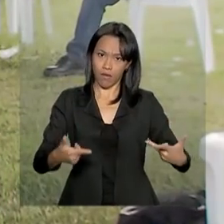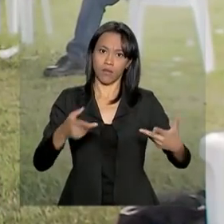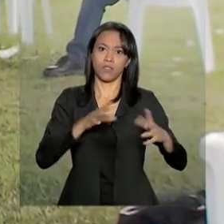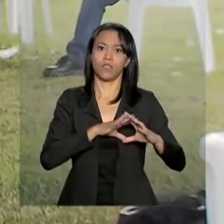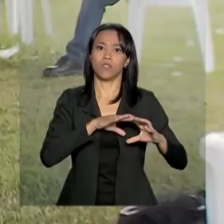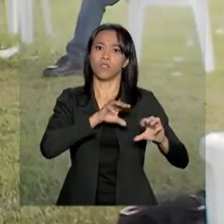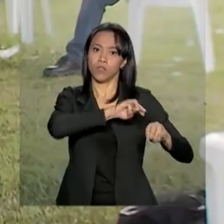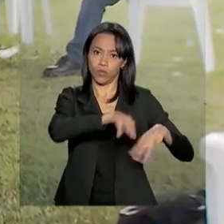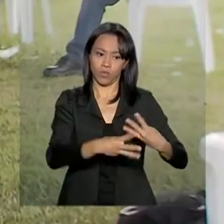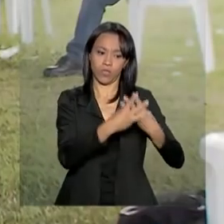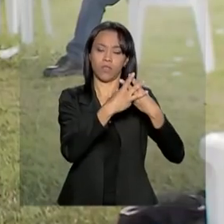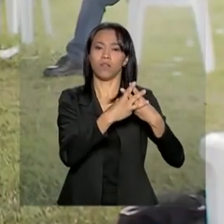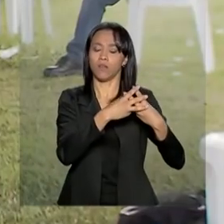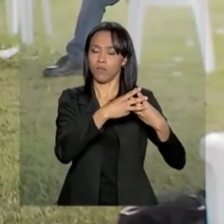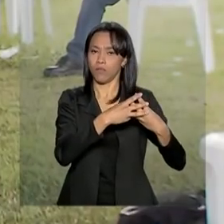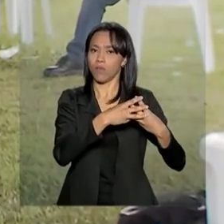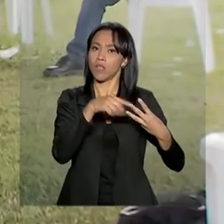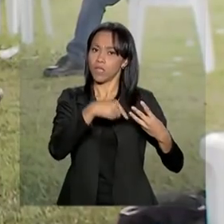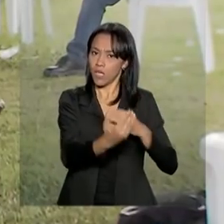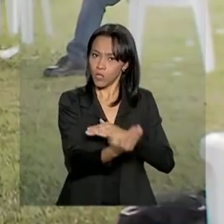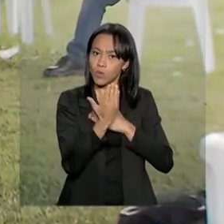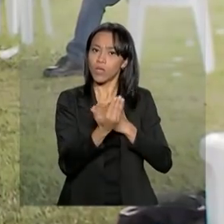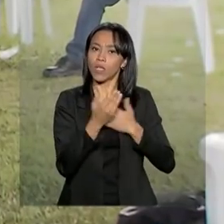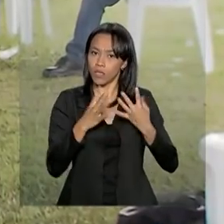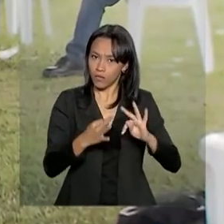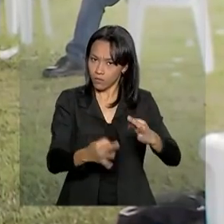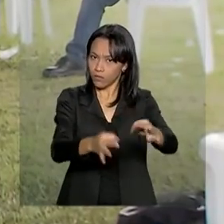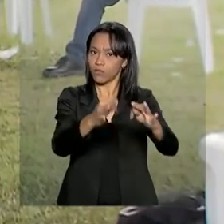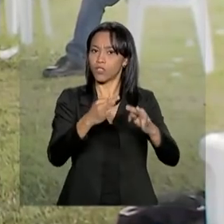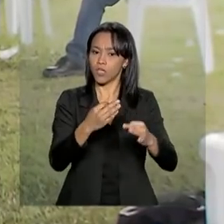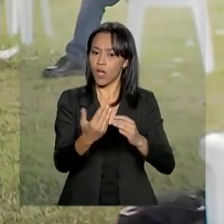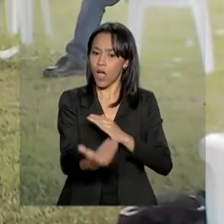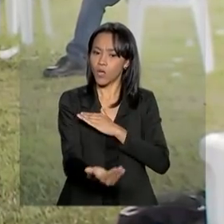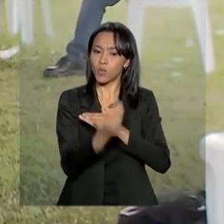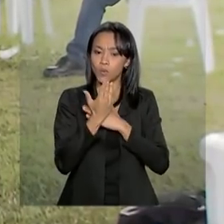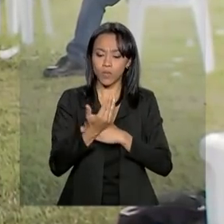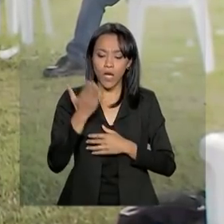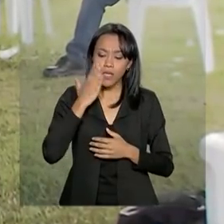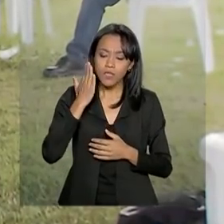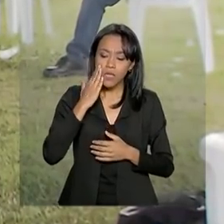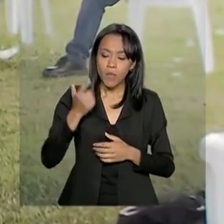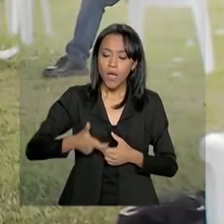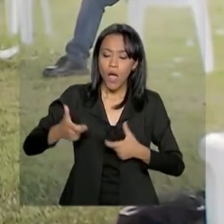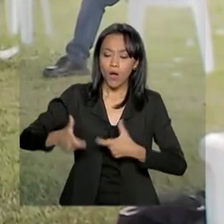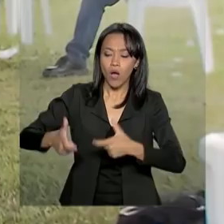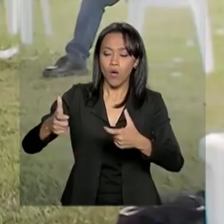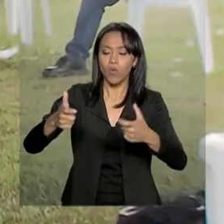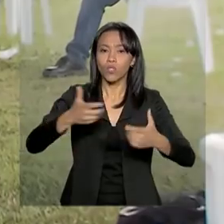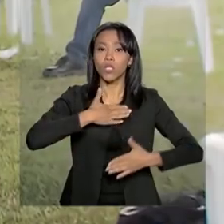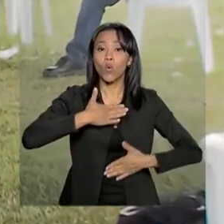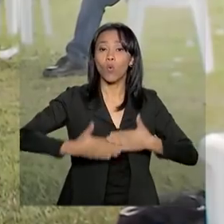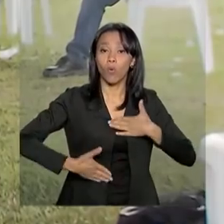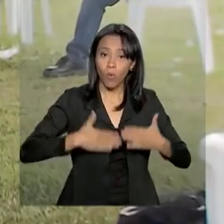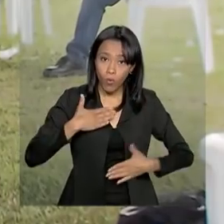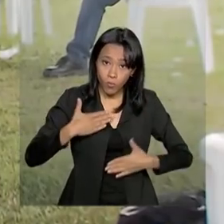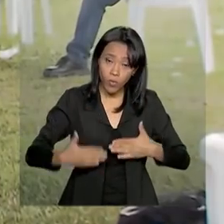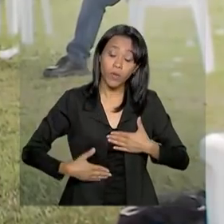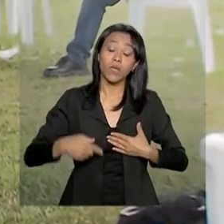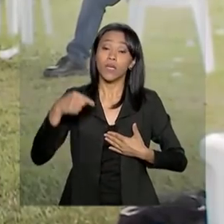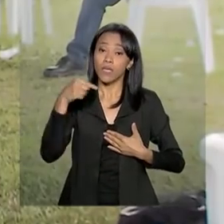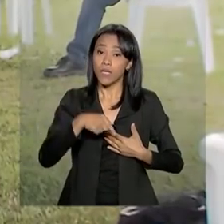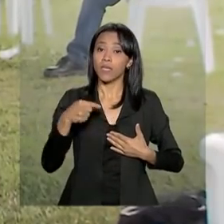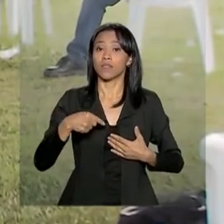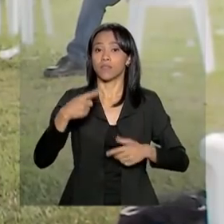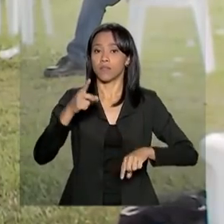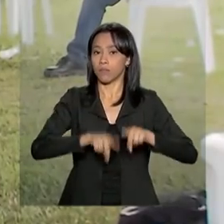Aihara, também têm sido muito úteis. Um dos equipamentos ajuda a localizar vestígios de corpos, e esse equipamento especificamente tem